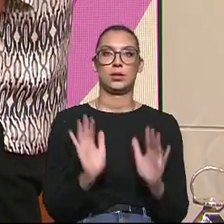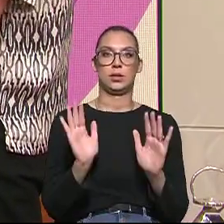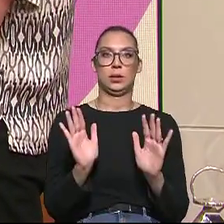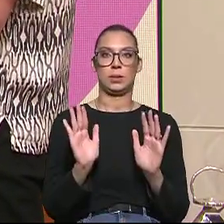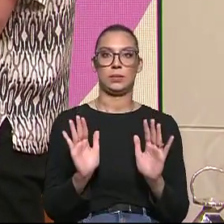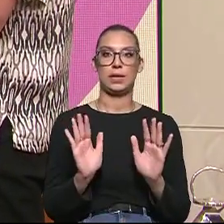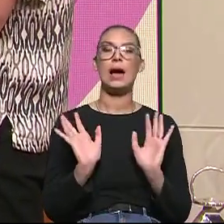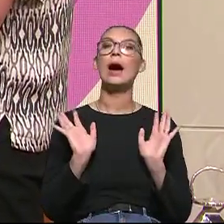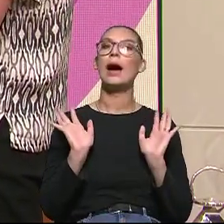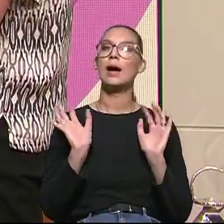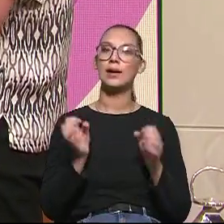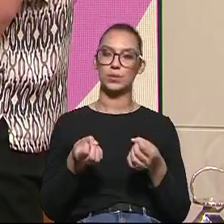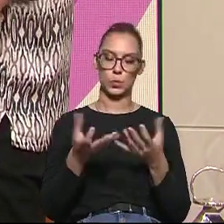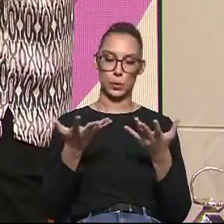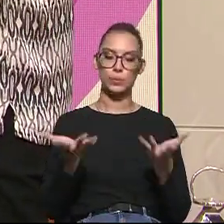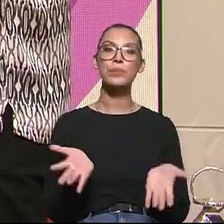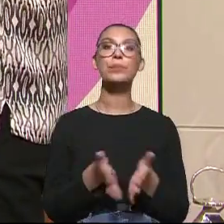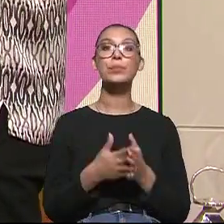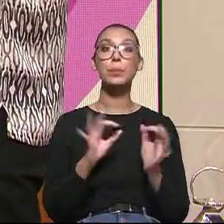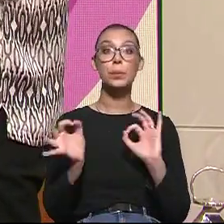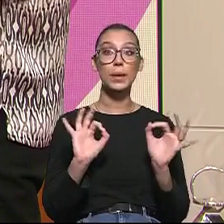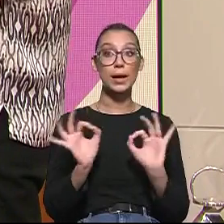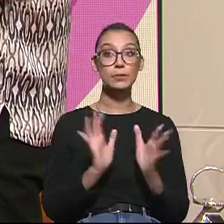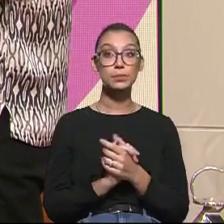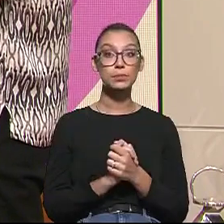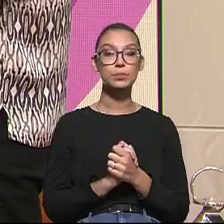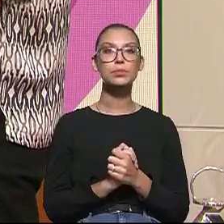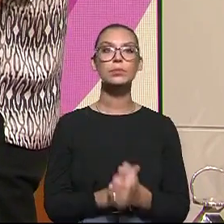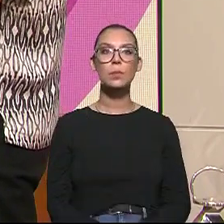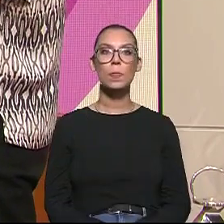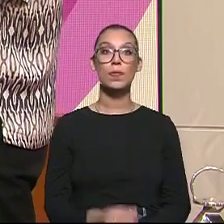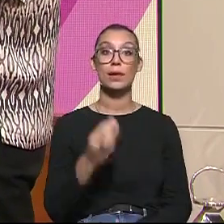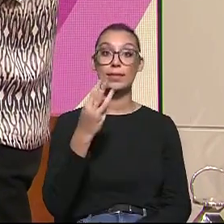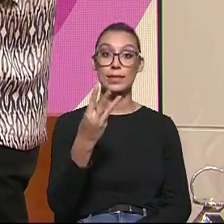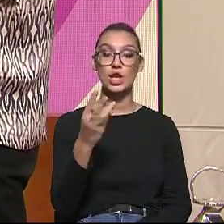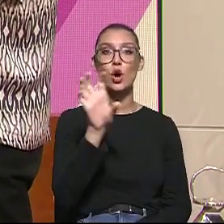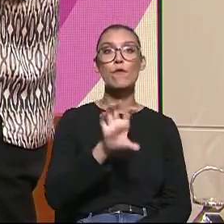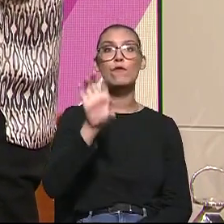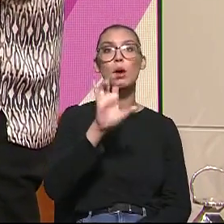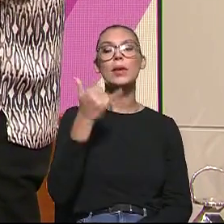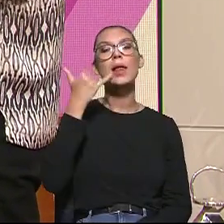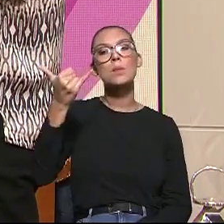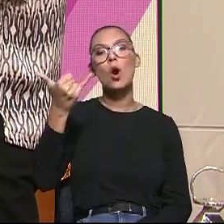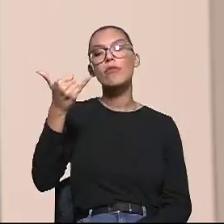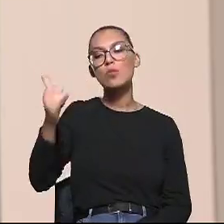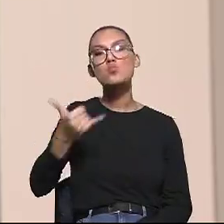dar. Está aqui. Preparada, Joaninha? Sim. 3 formas de atender o telefone.